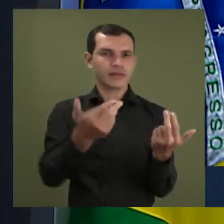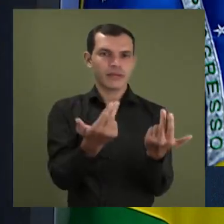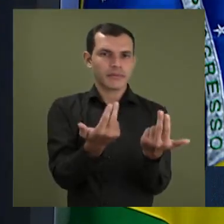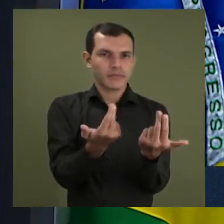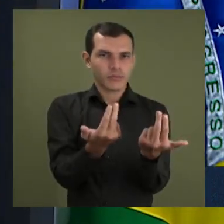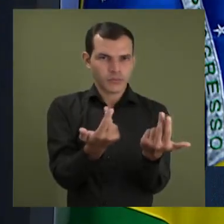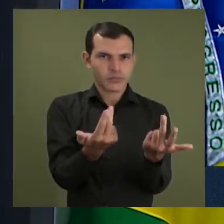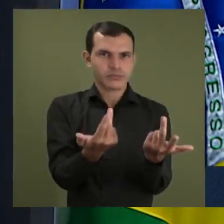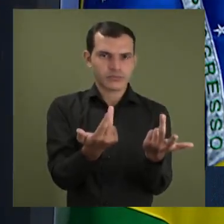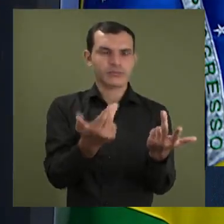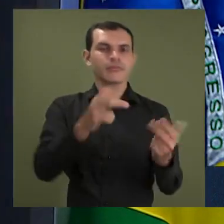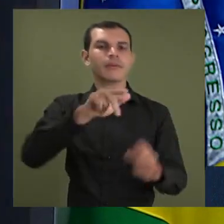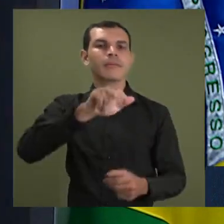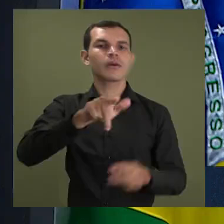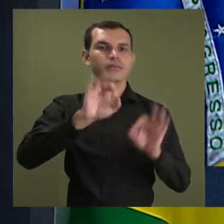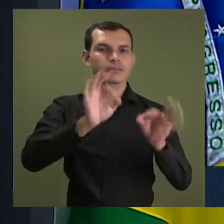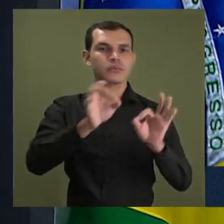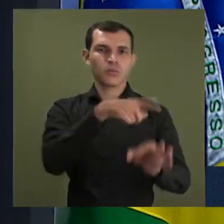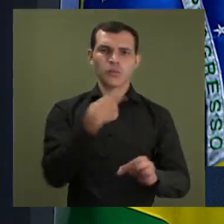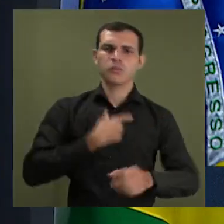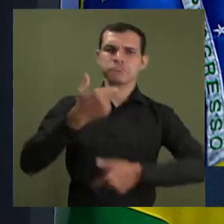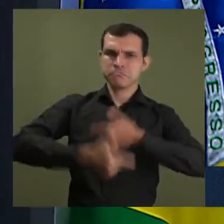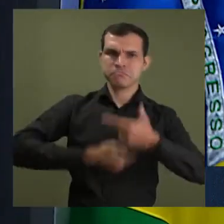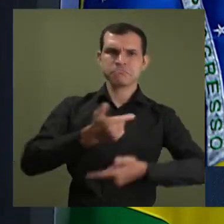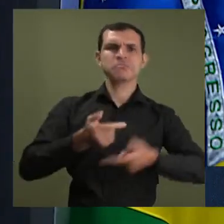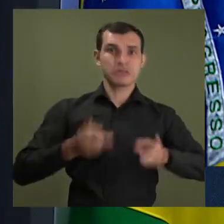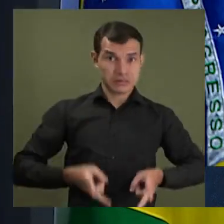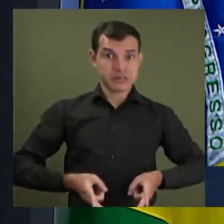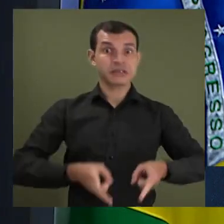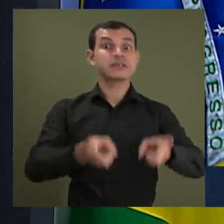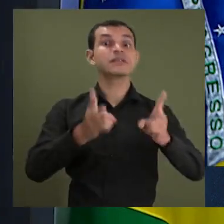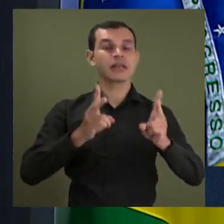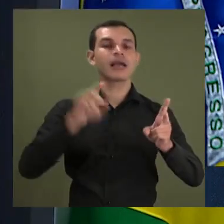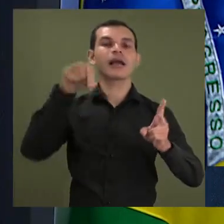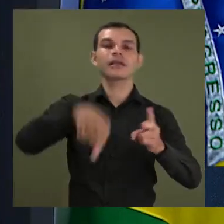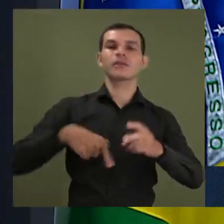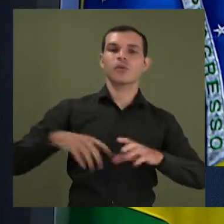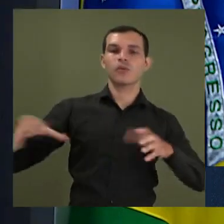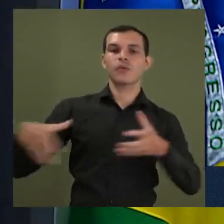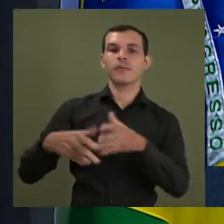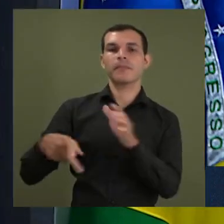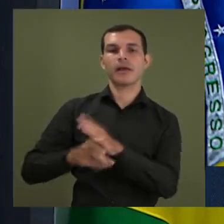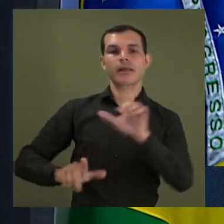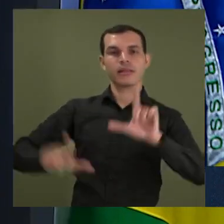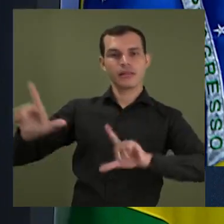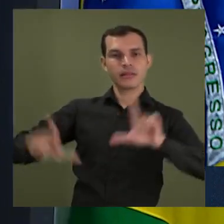muito correto da equipe da TV Senado, Rádio Senado e Agência Senado,